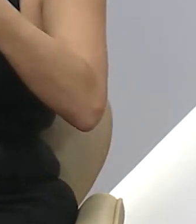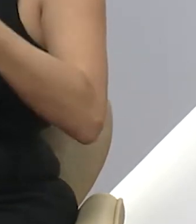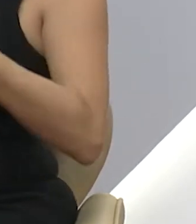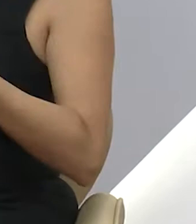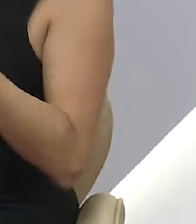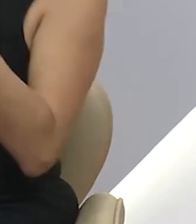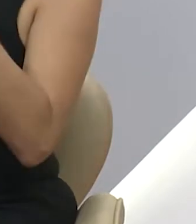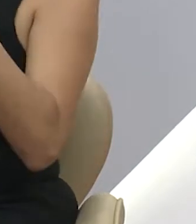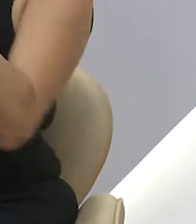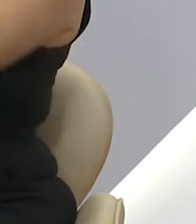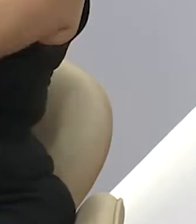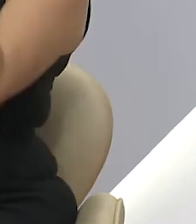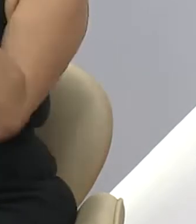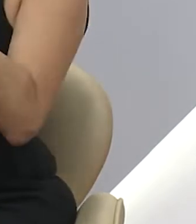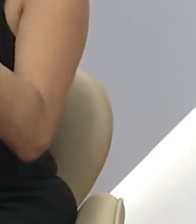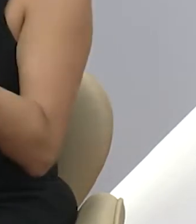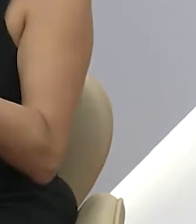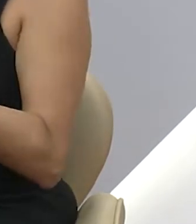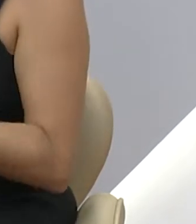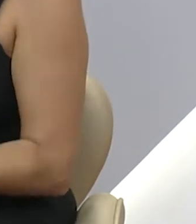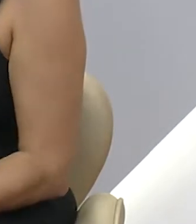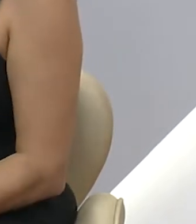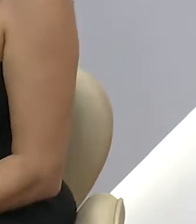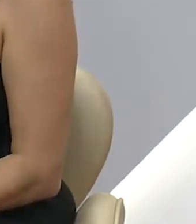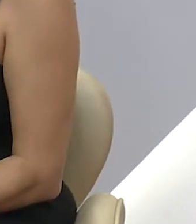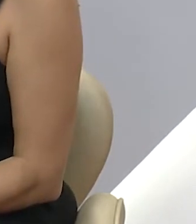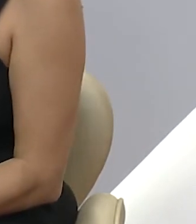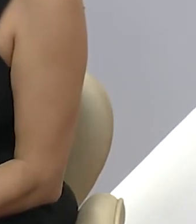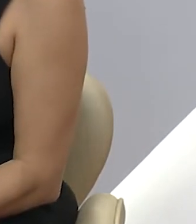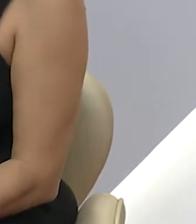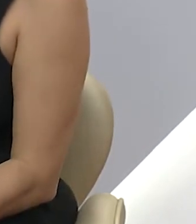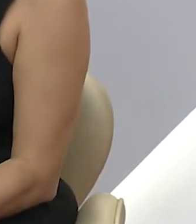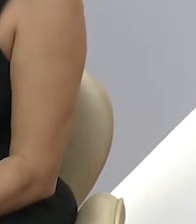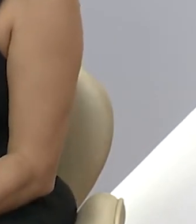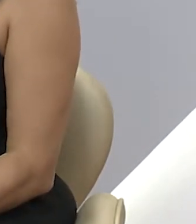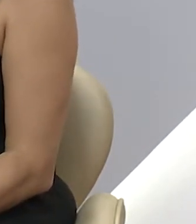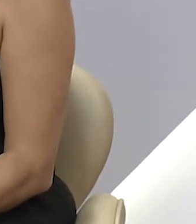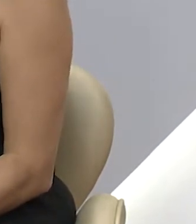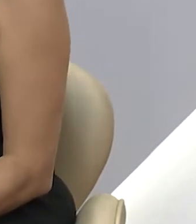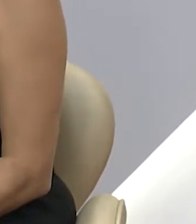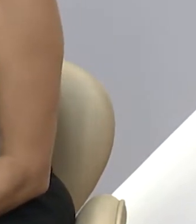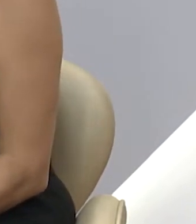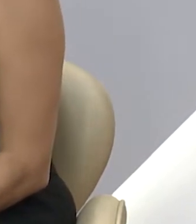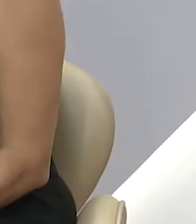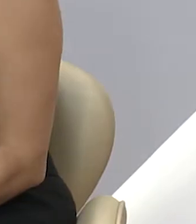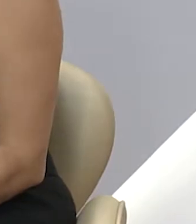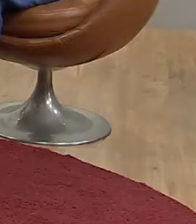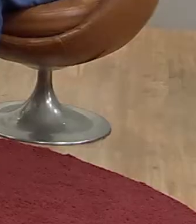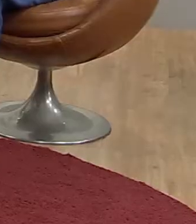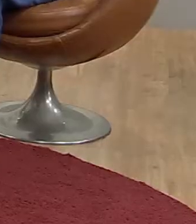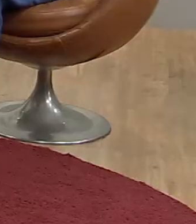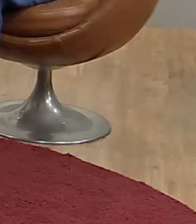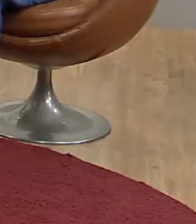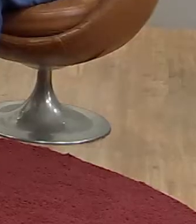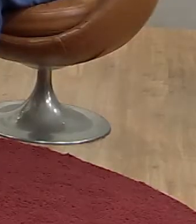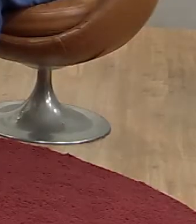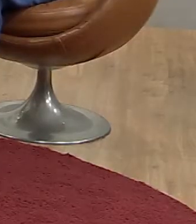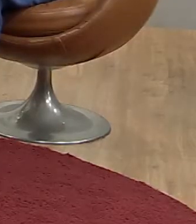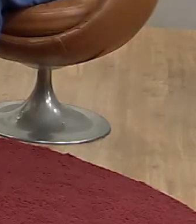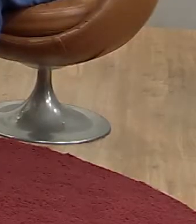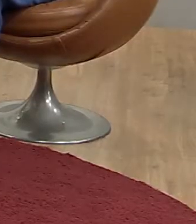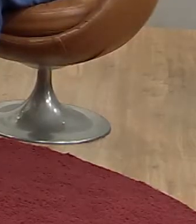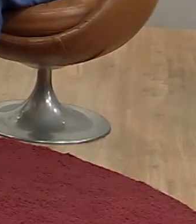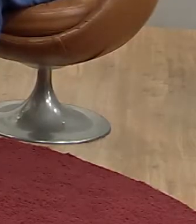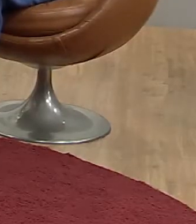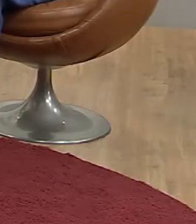nossas diferenças se resumem à língua apenas e nós somos iguais nas outras coisas. E o que que a legislação prevê hoje?